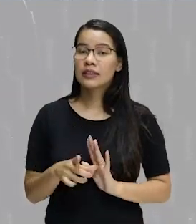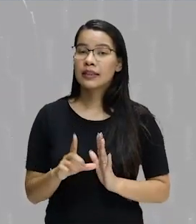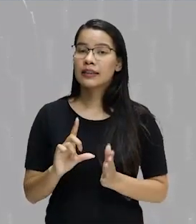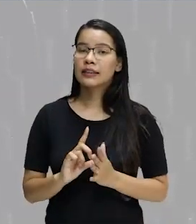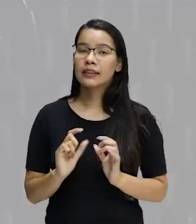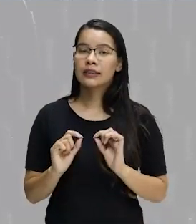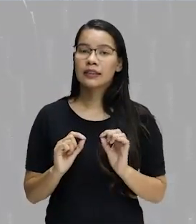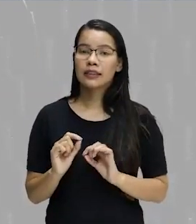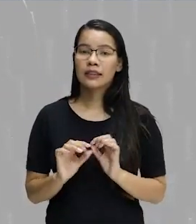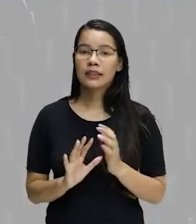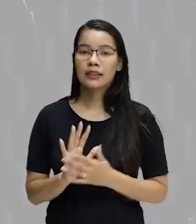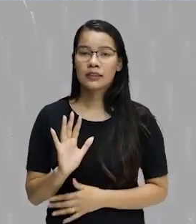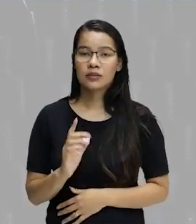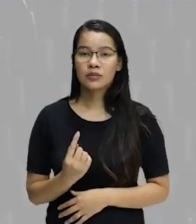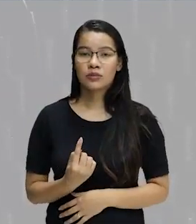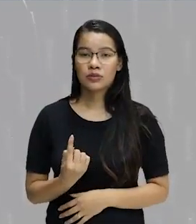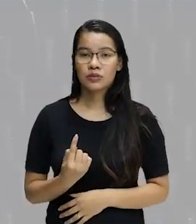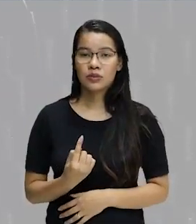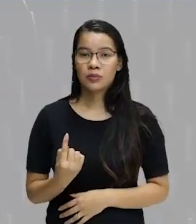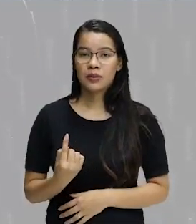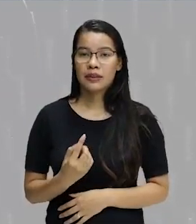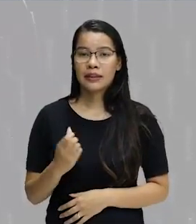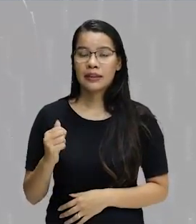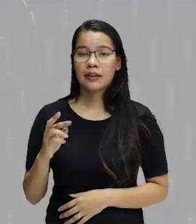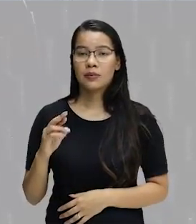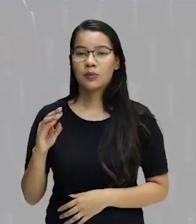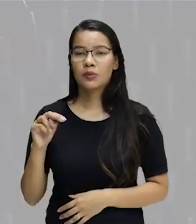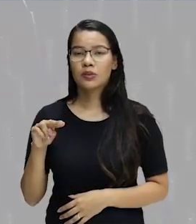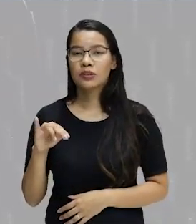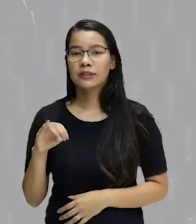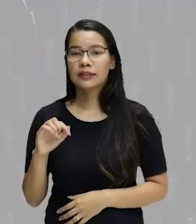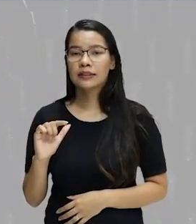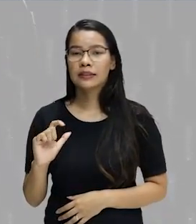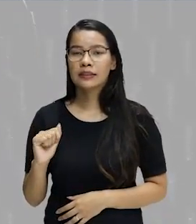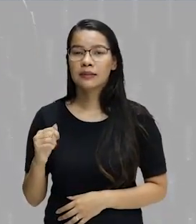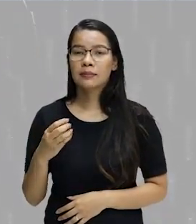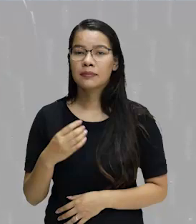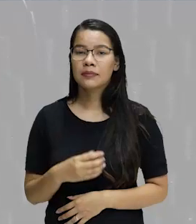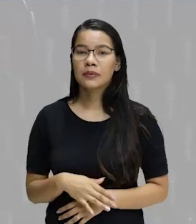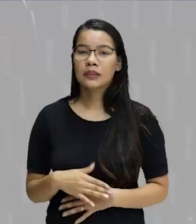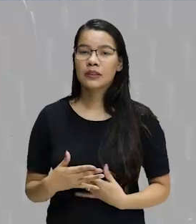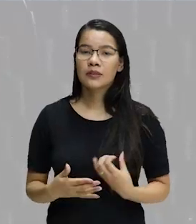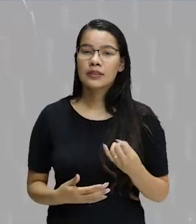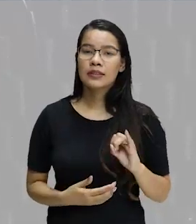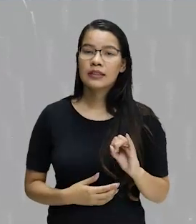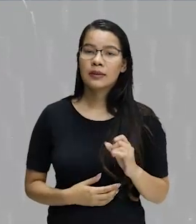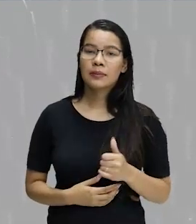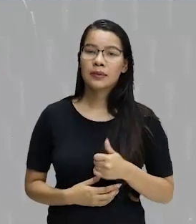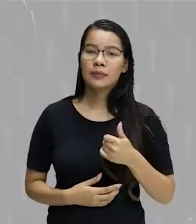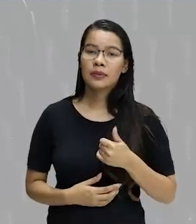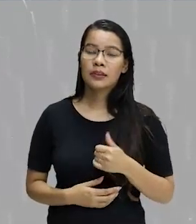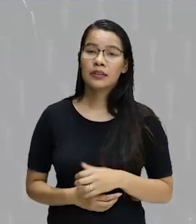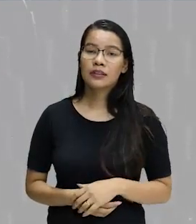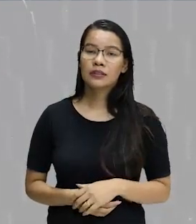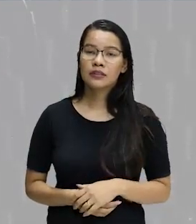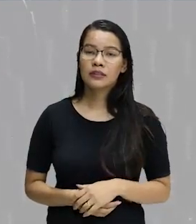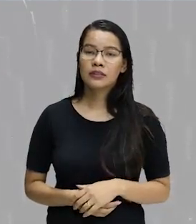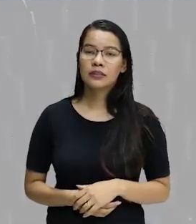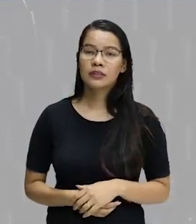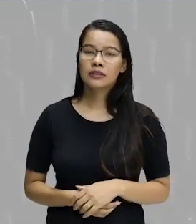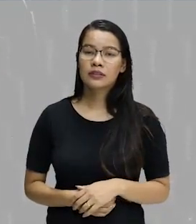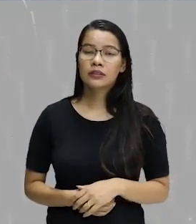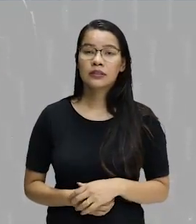A formação de uma carbonila. Bom, se o álcool é primário, né, essa